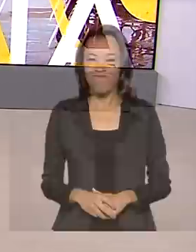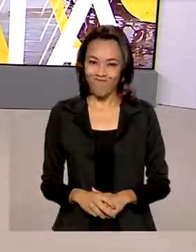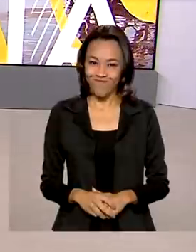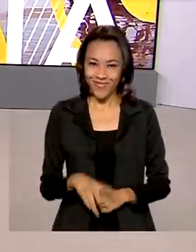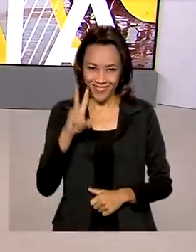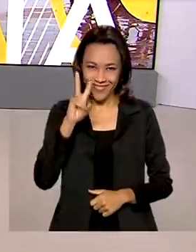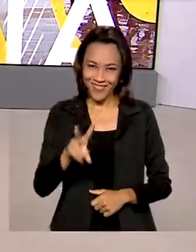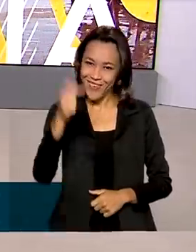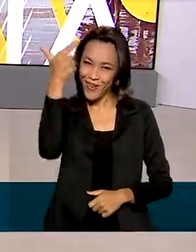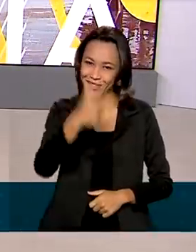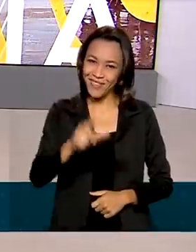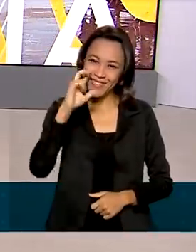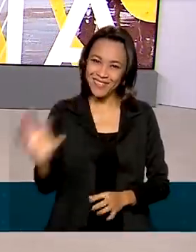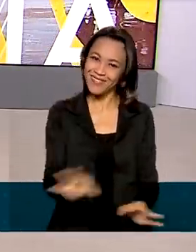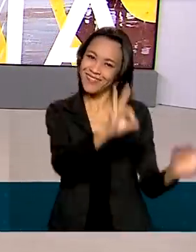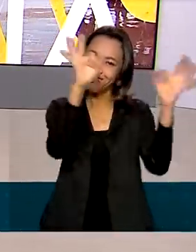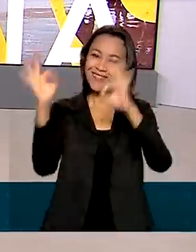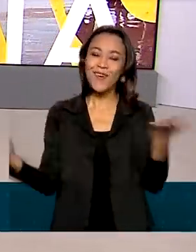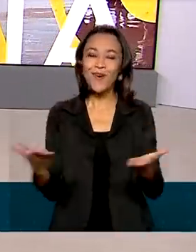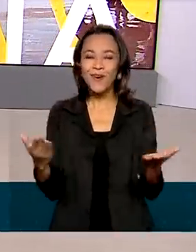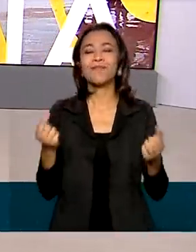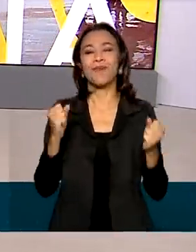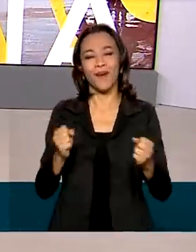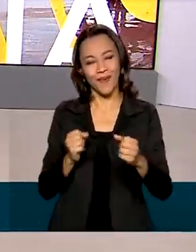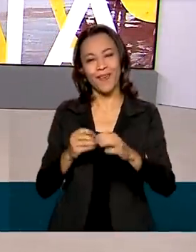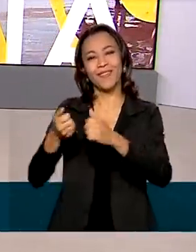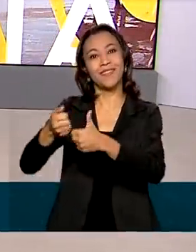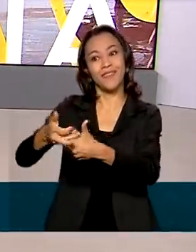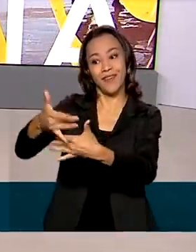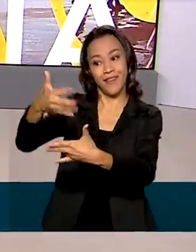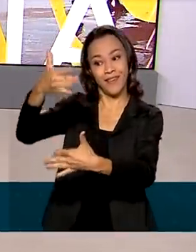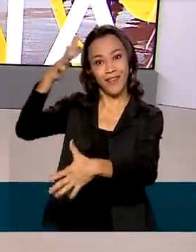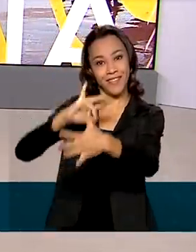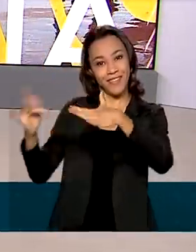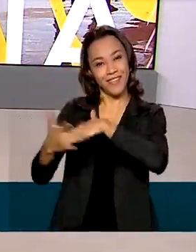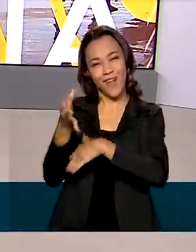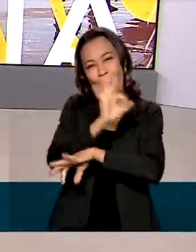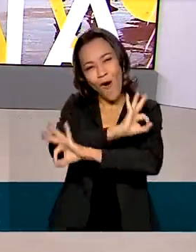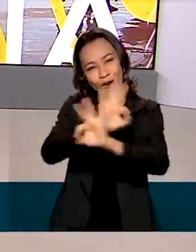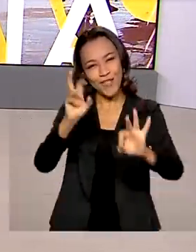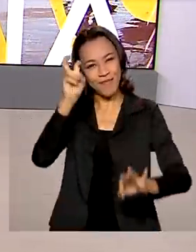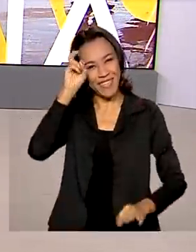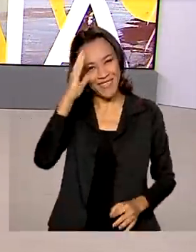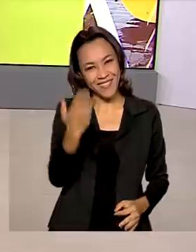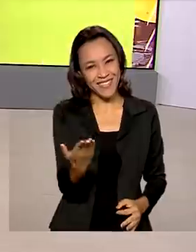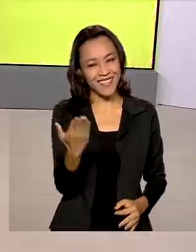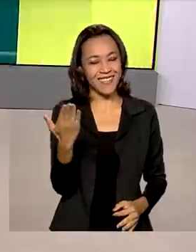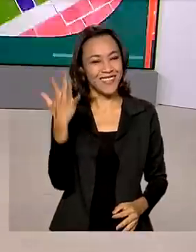Quer rever as reportagens de hoje? Acesse então as nossas redes sociais. Uma ótima quinta-feira